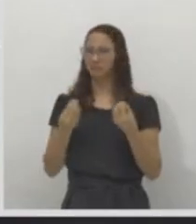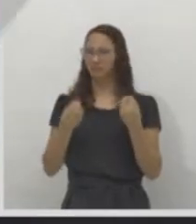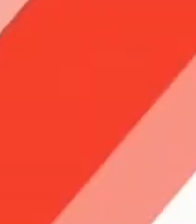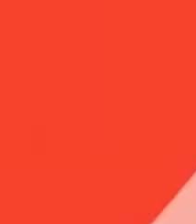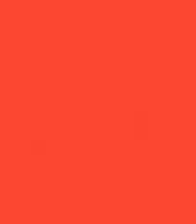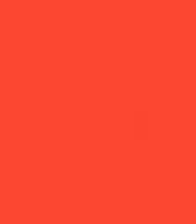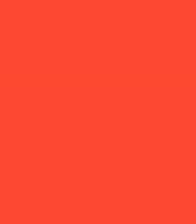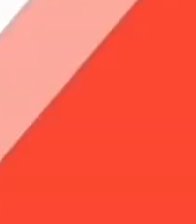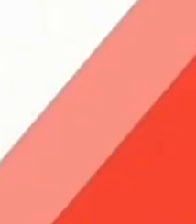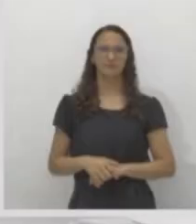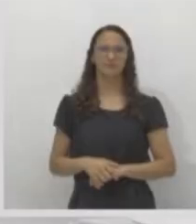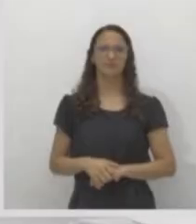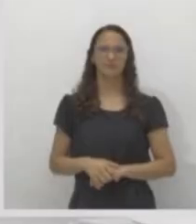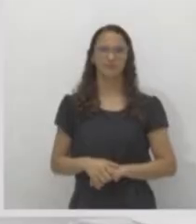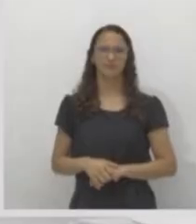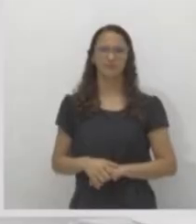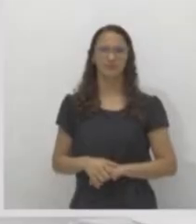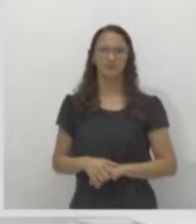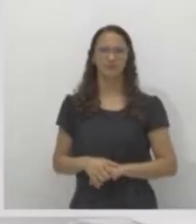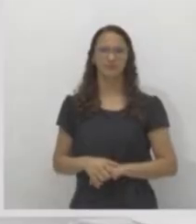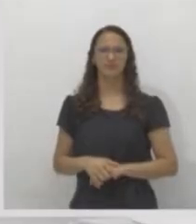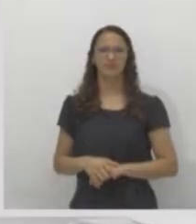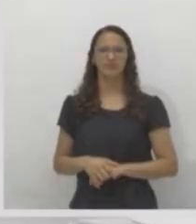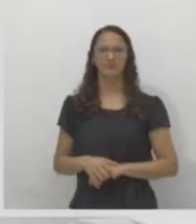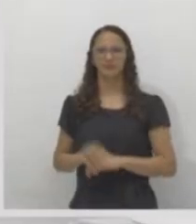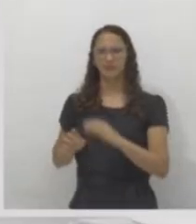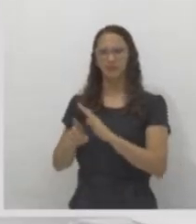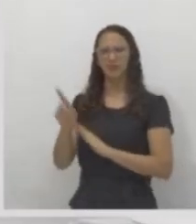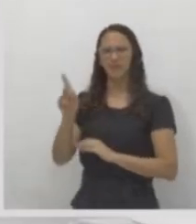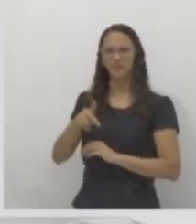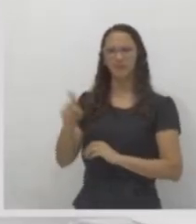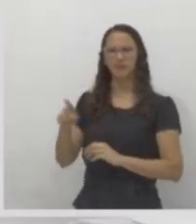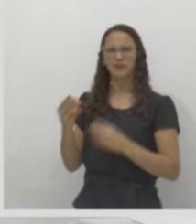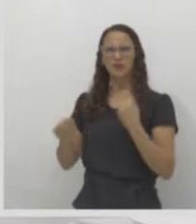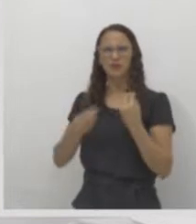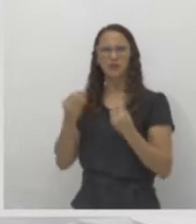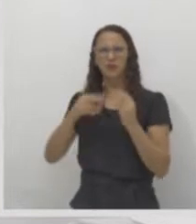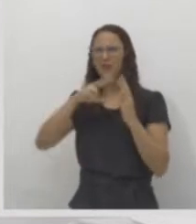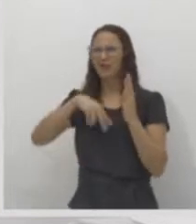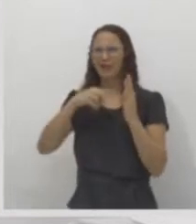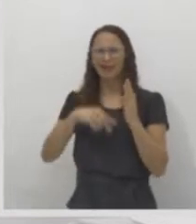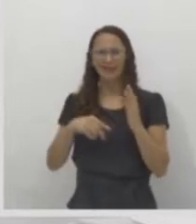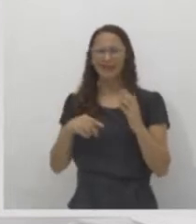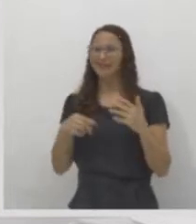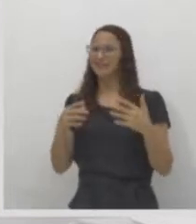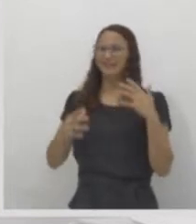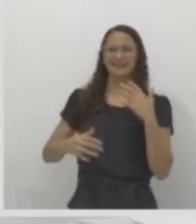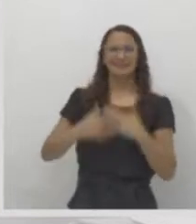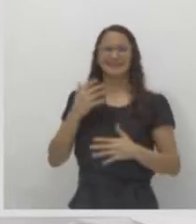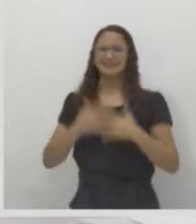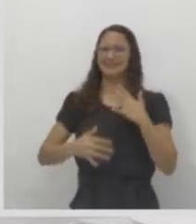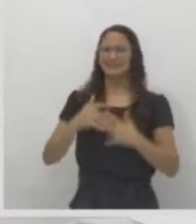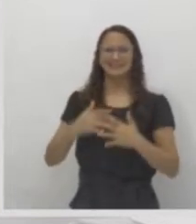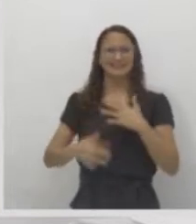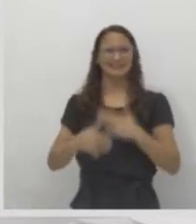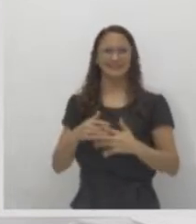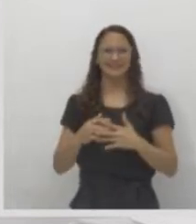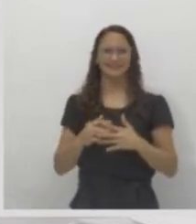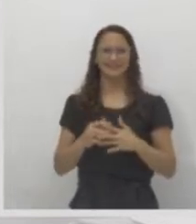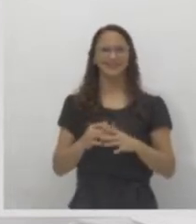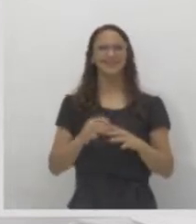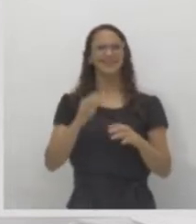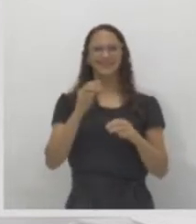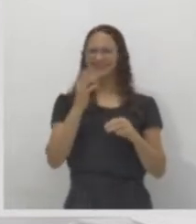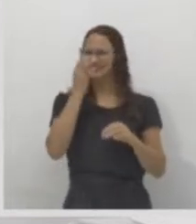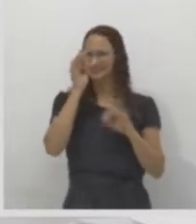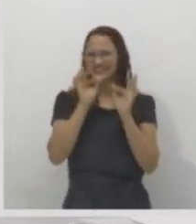vídeo. Mas, professora, como é que eu faço para ler? Eu me perco todo. Bom, é muito simples. Você vai